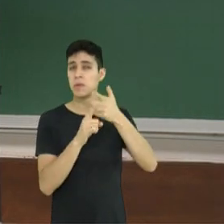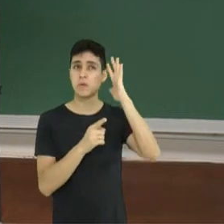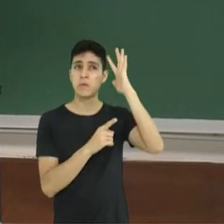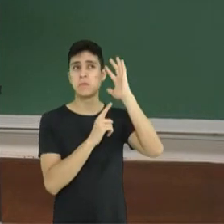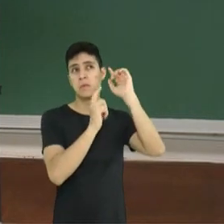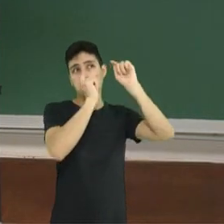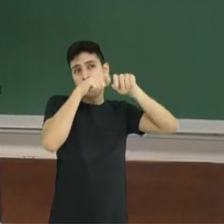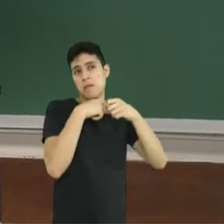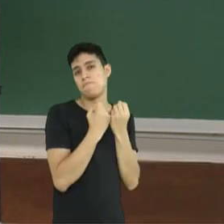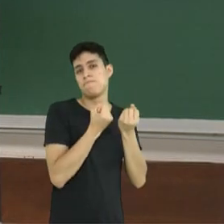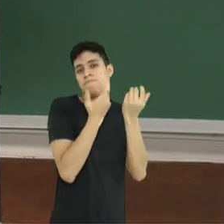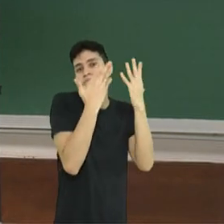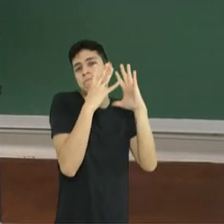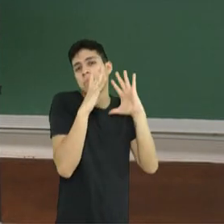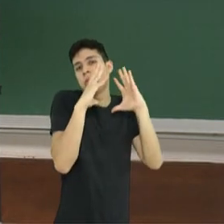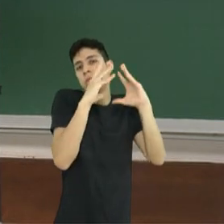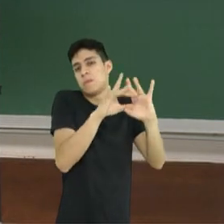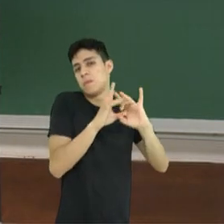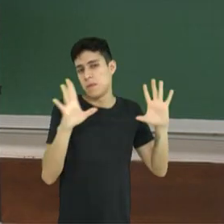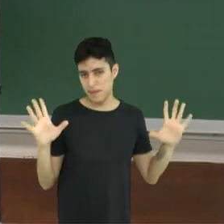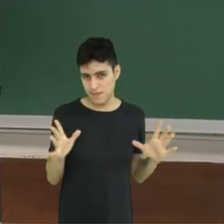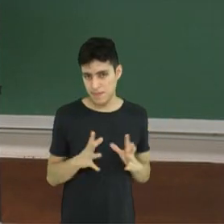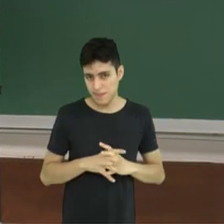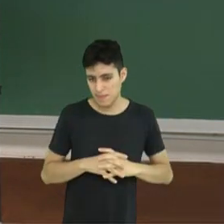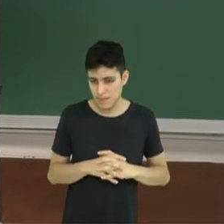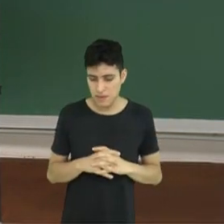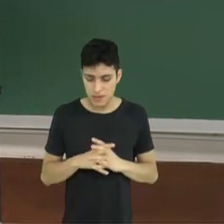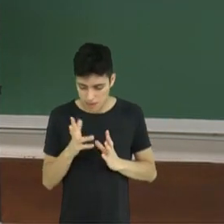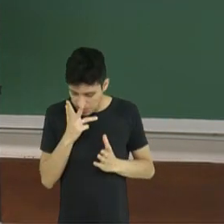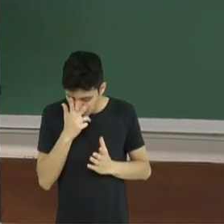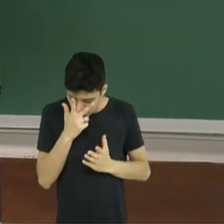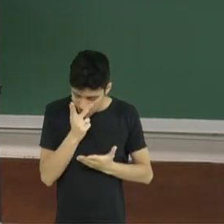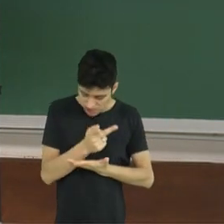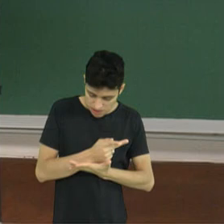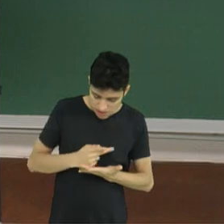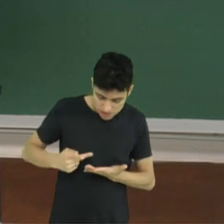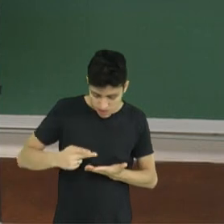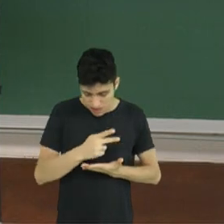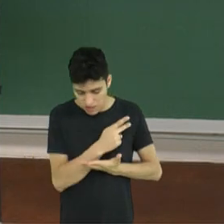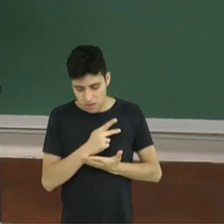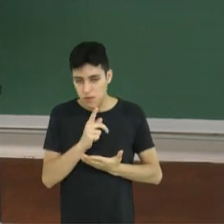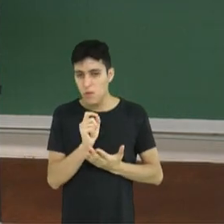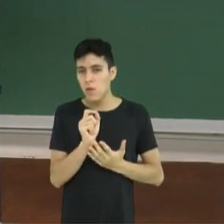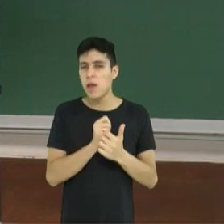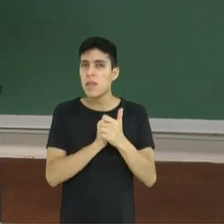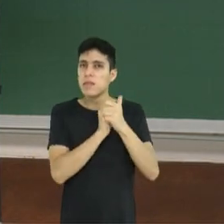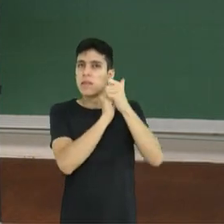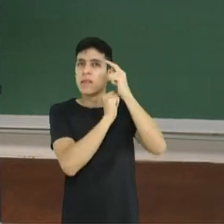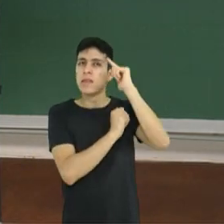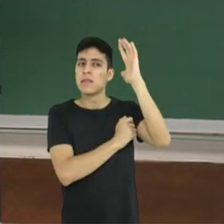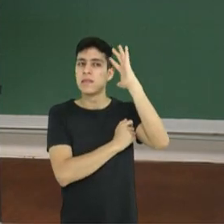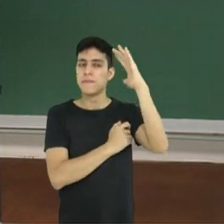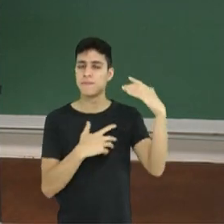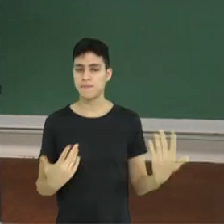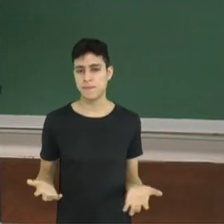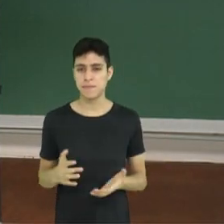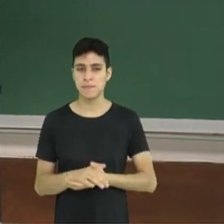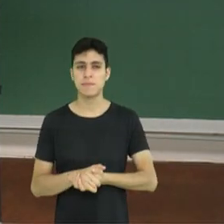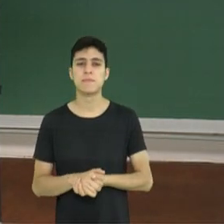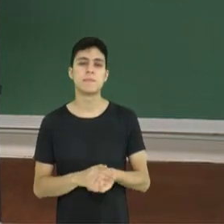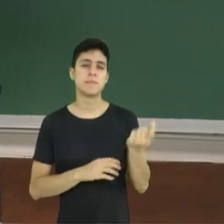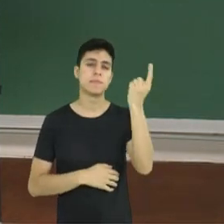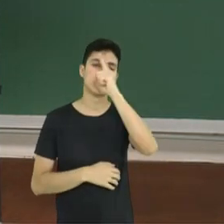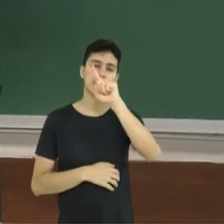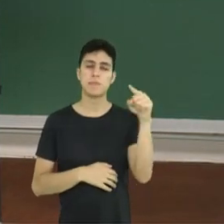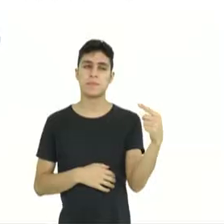sou eu pode tudo então a gente fazer todo toda a ilustração do cão andaluz gente mostrou para vocês no dia e a gente